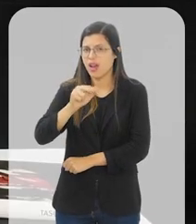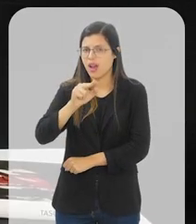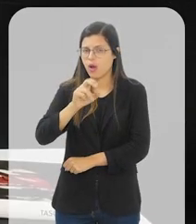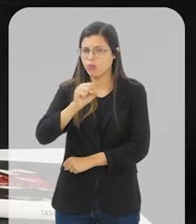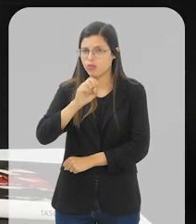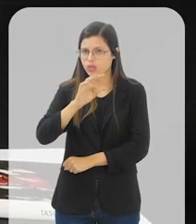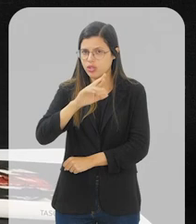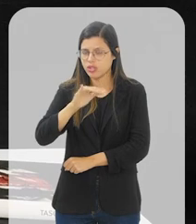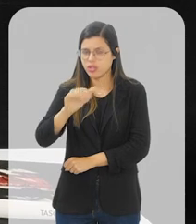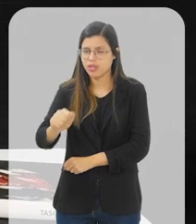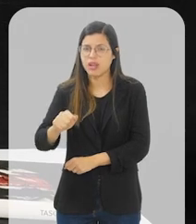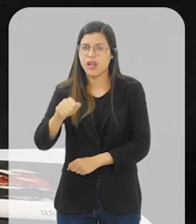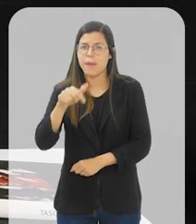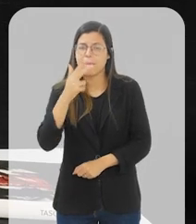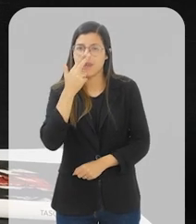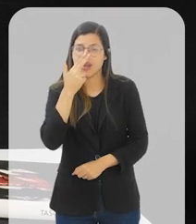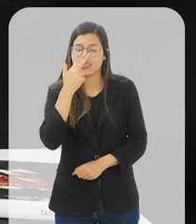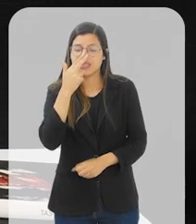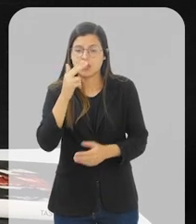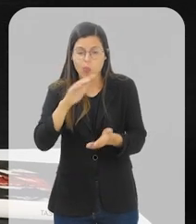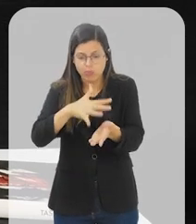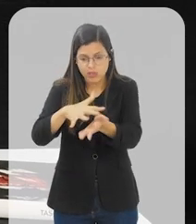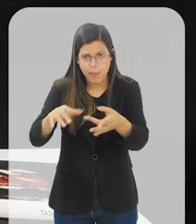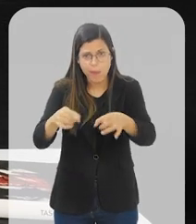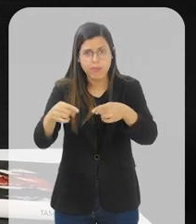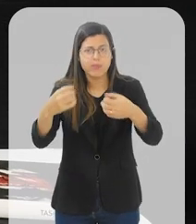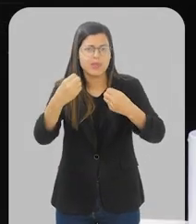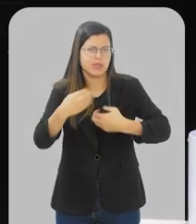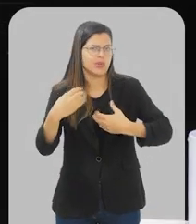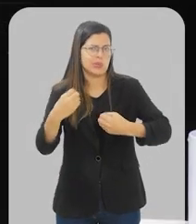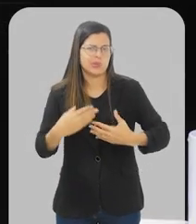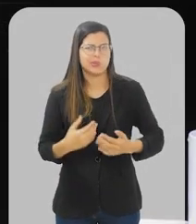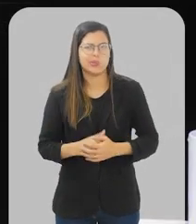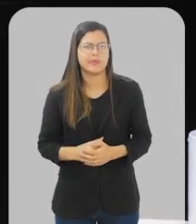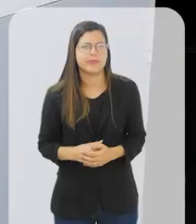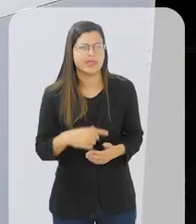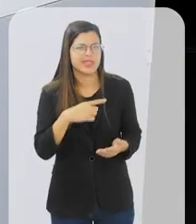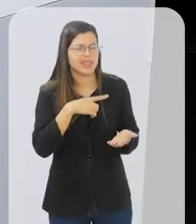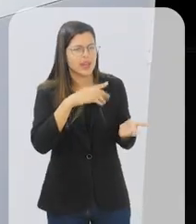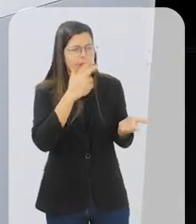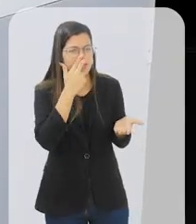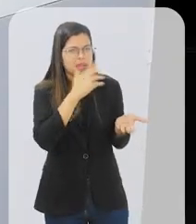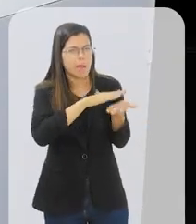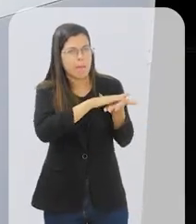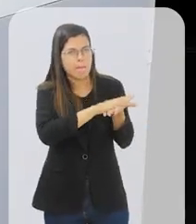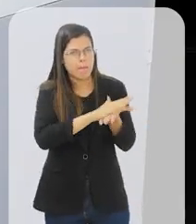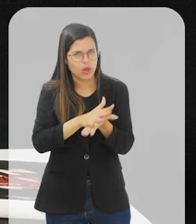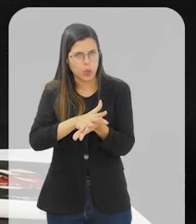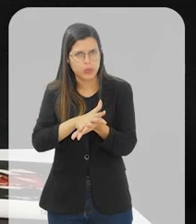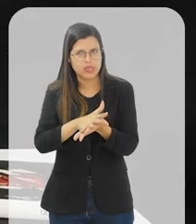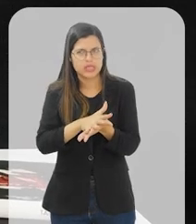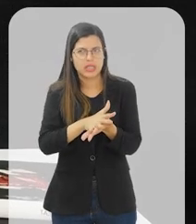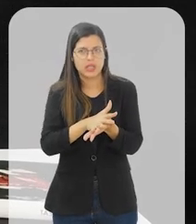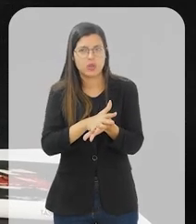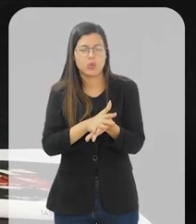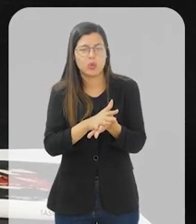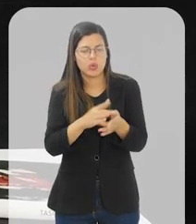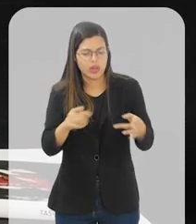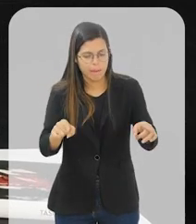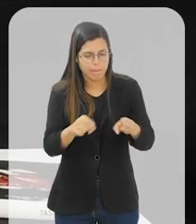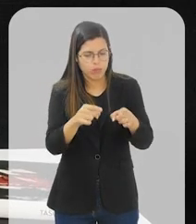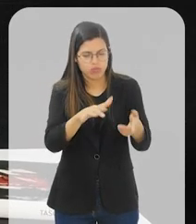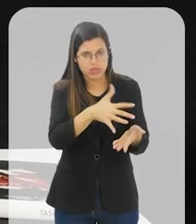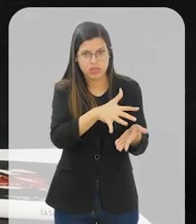samba mastigou tudo para mim. Então, samba nos proporciona isso. Existe um preconceito muito grande de levar o samba às